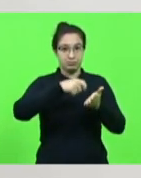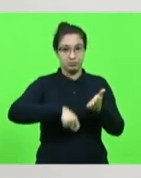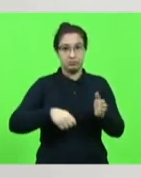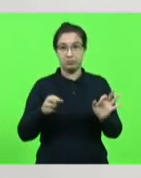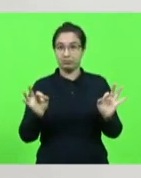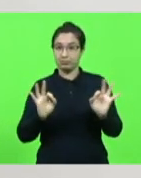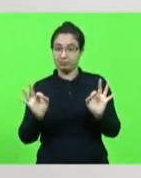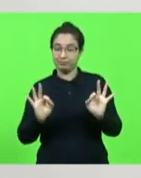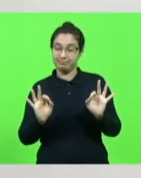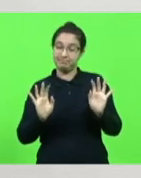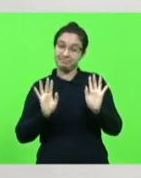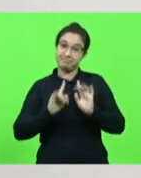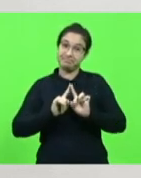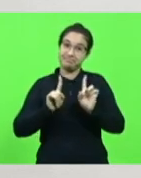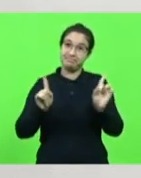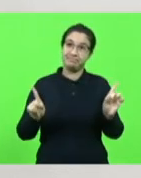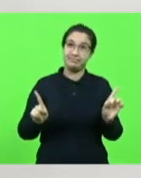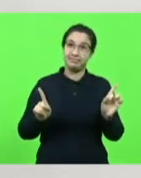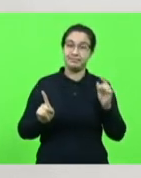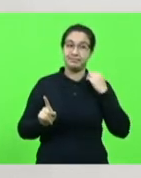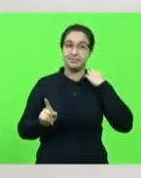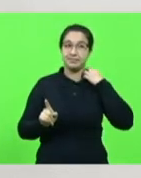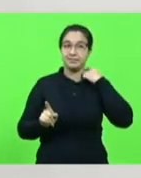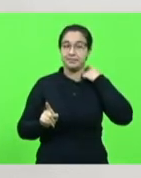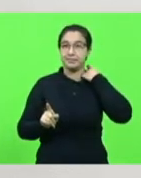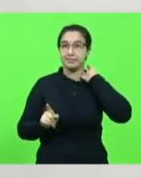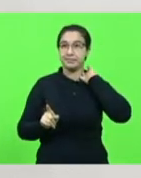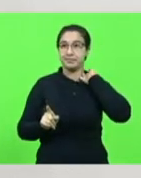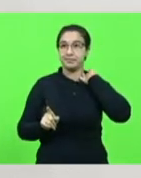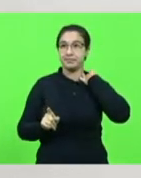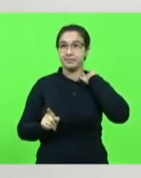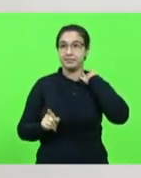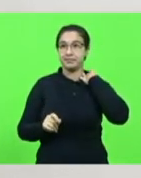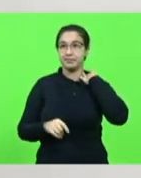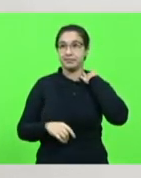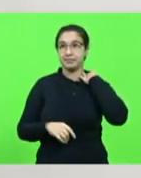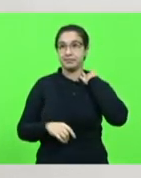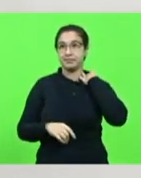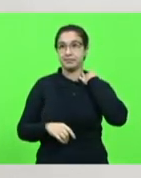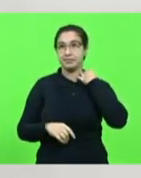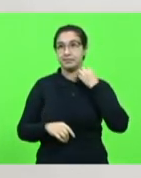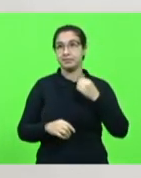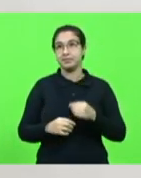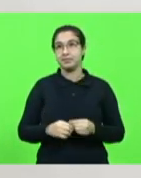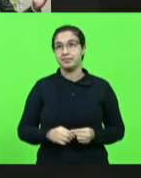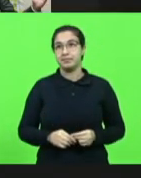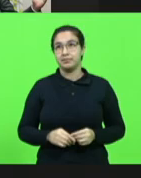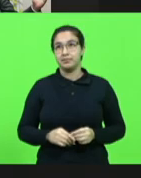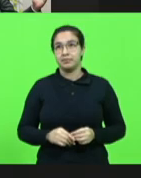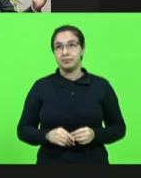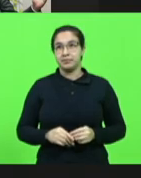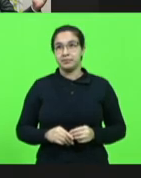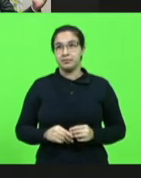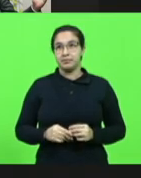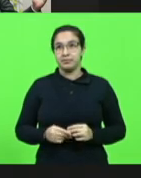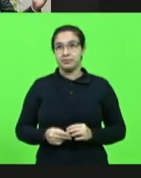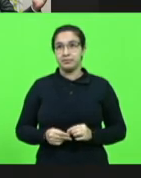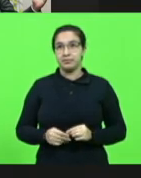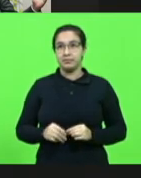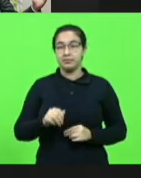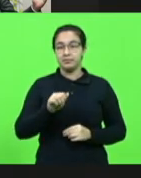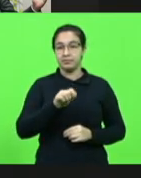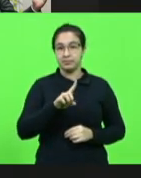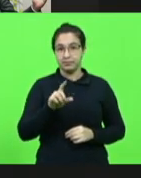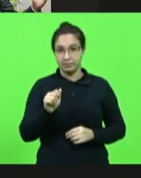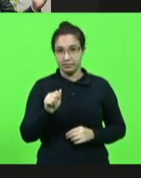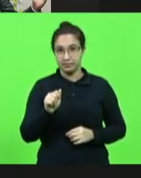Mas, isso é secundário, isso é supérfluo. É a deputada Ada, eu acho, pela voz, né? Essa é a deputada Ada. Ô,